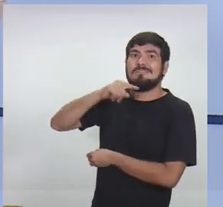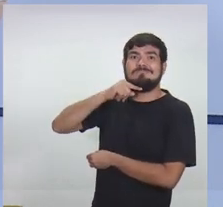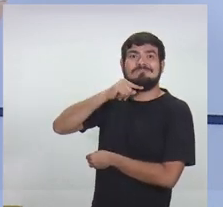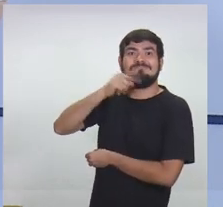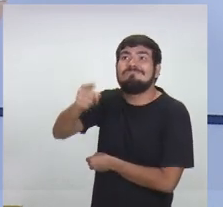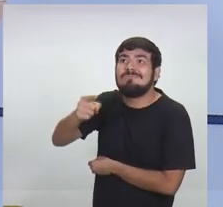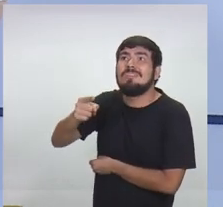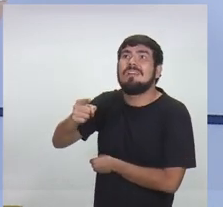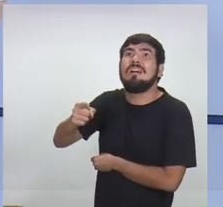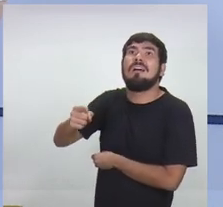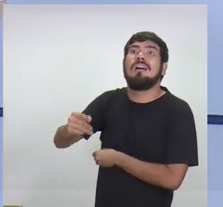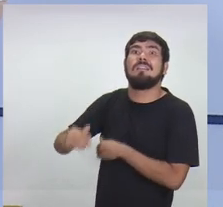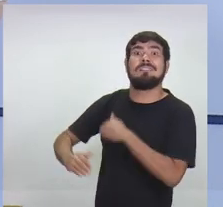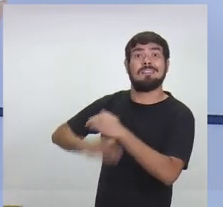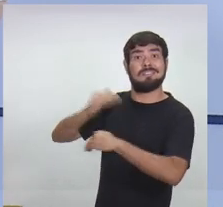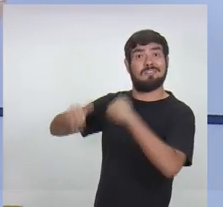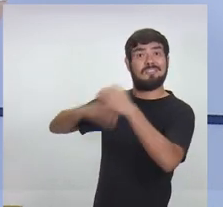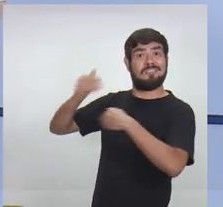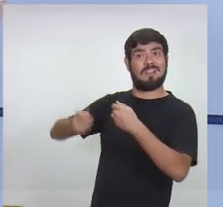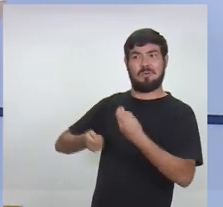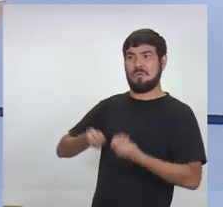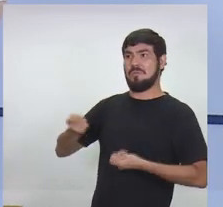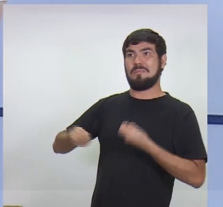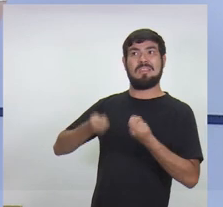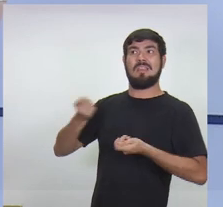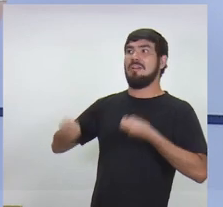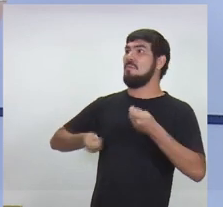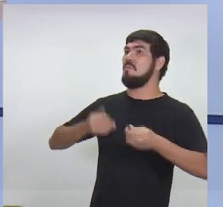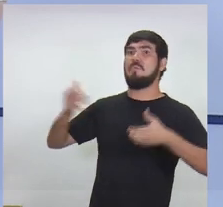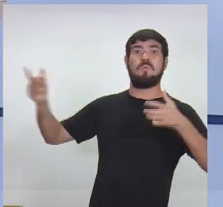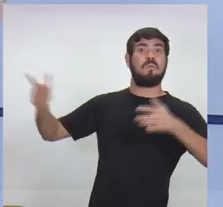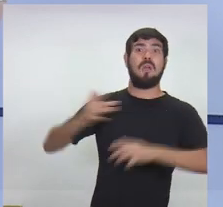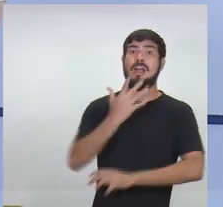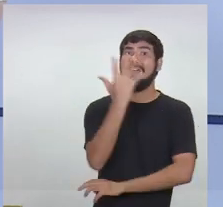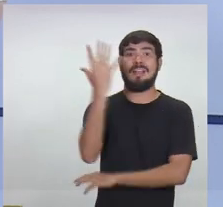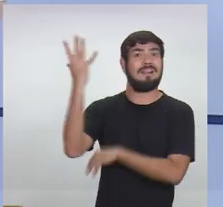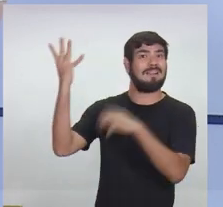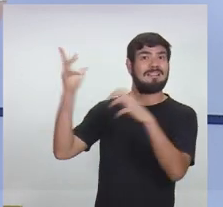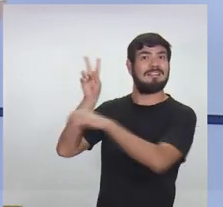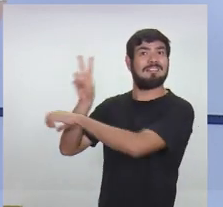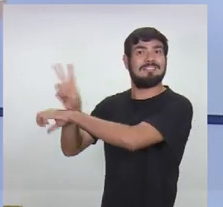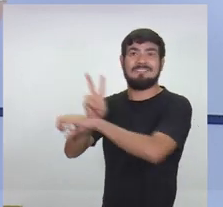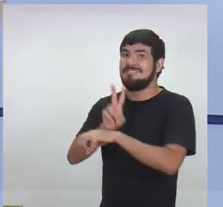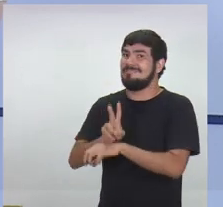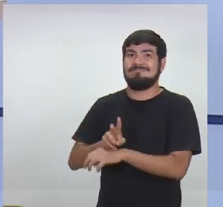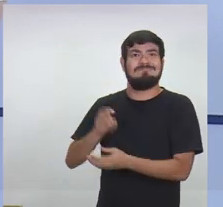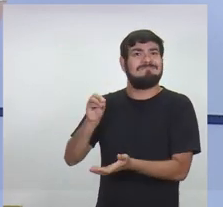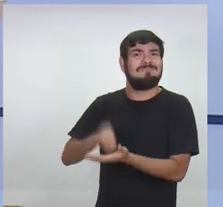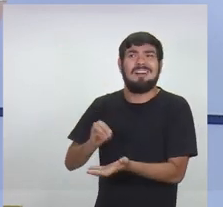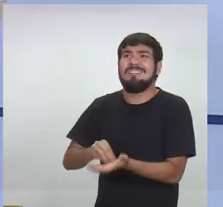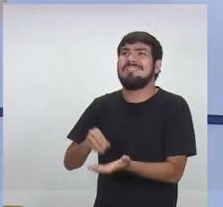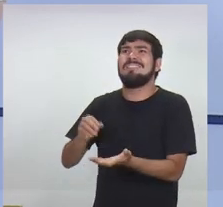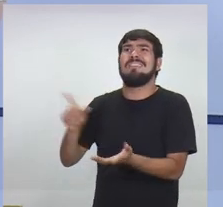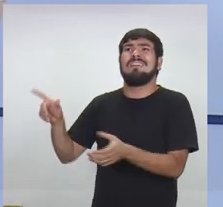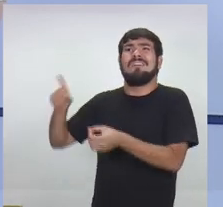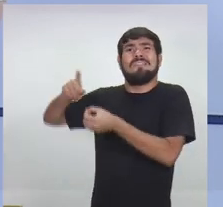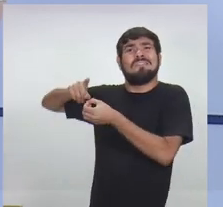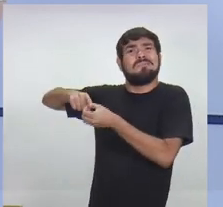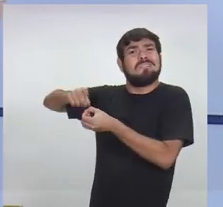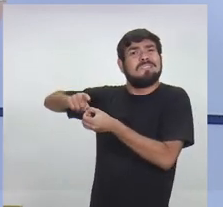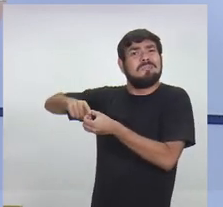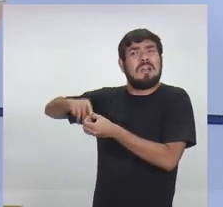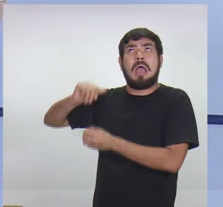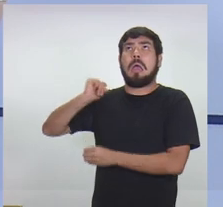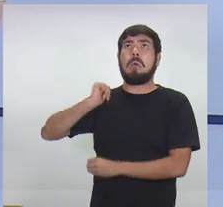desenvolver a sua economia de uma forma sustentável muitos municípios bolsa família representa